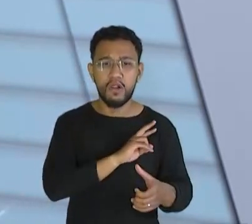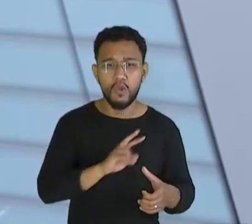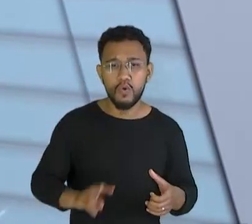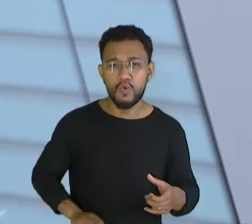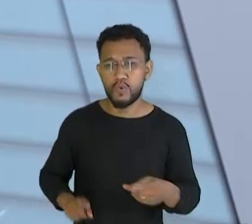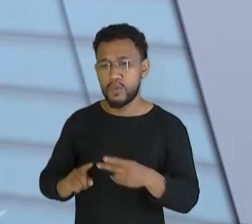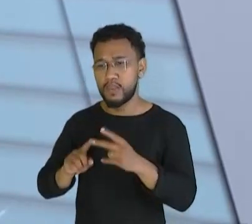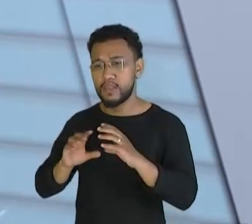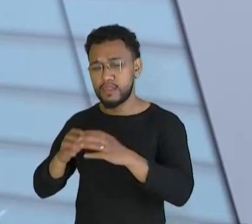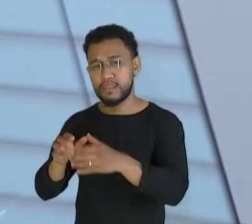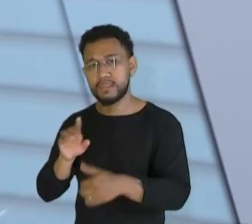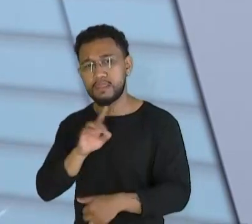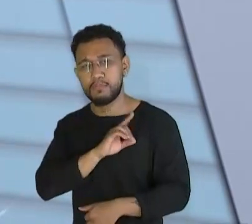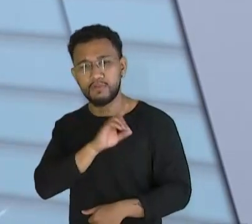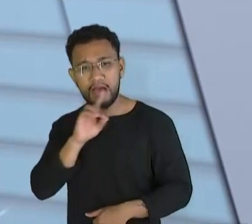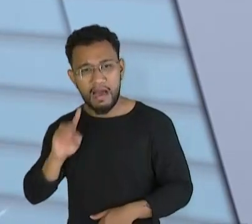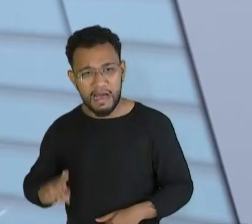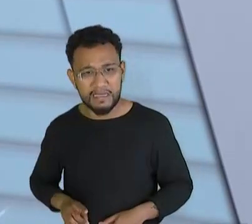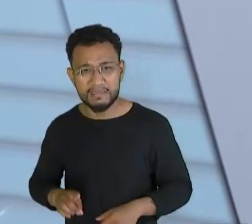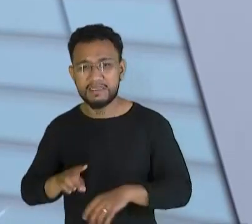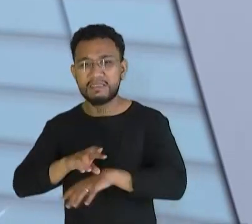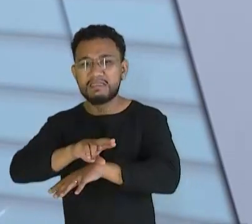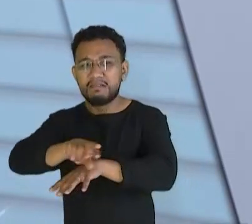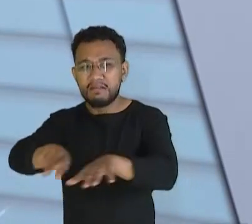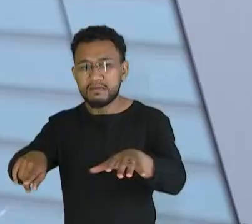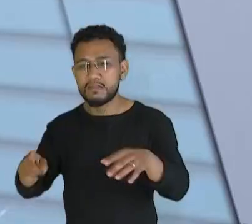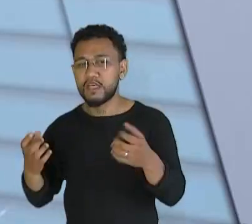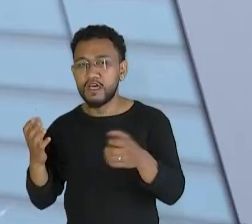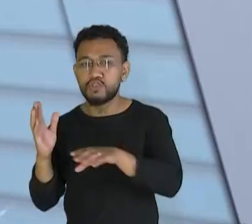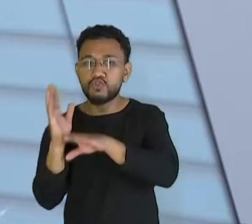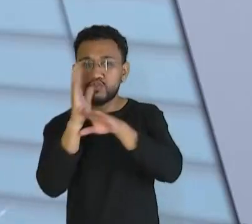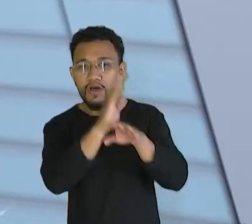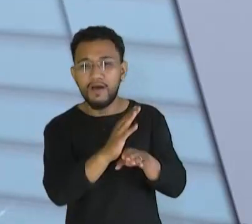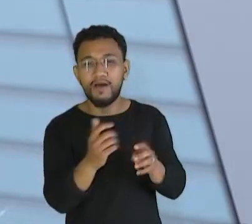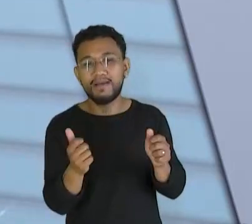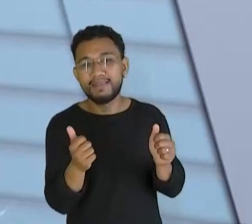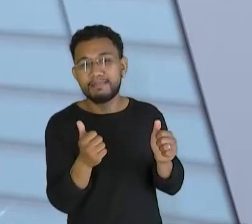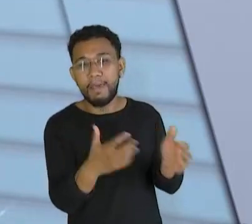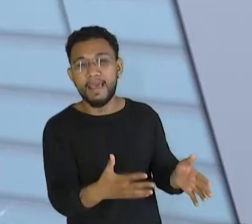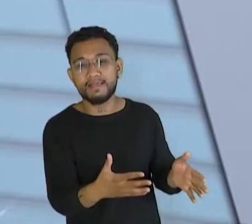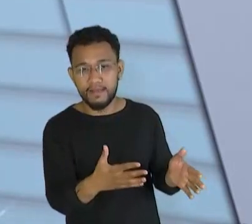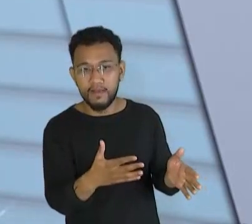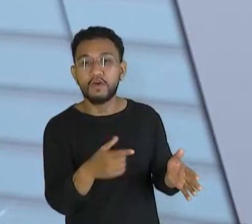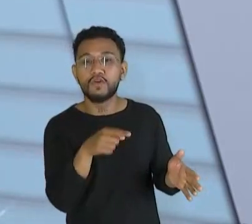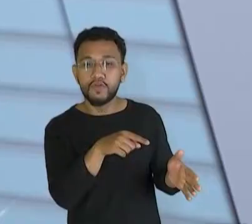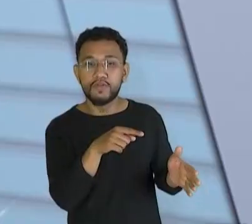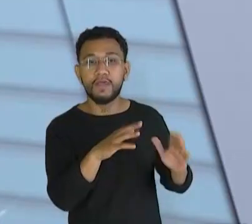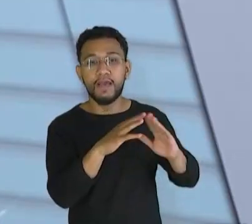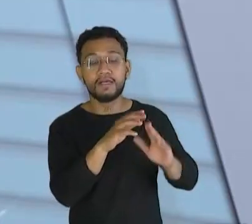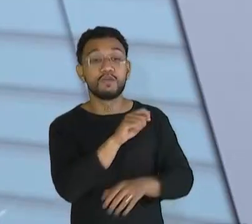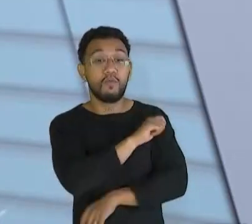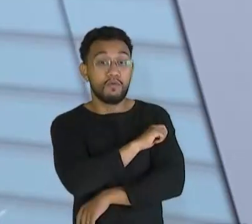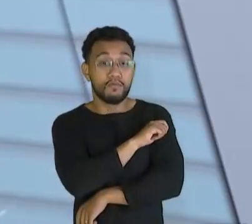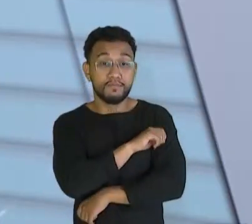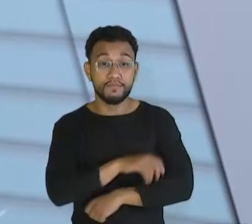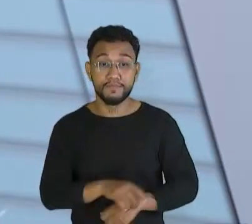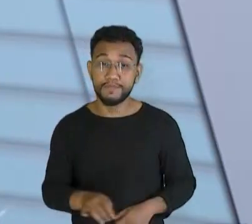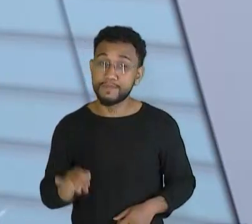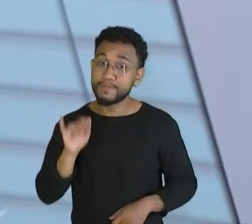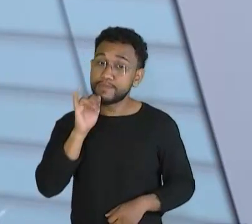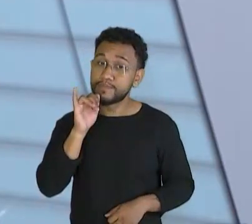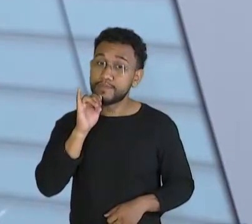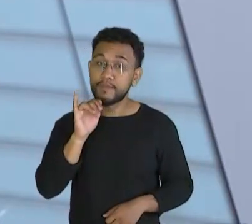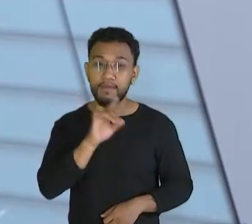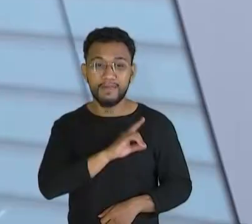para ajudar nas despesas da Casa do Estudante. A gente pode até citar aqui que a Luiziane Lins,